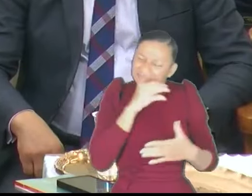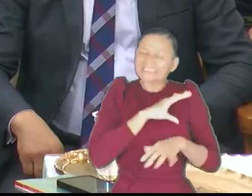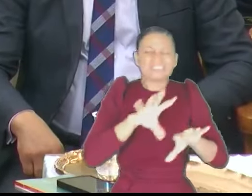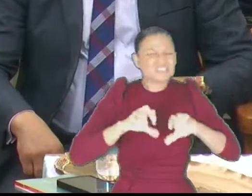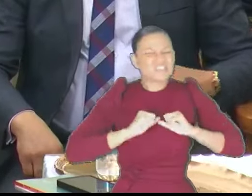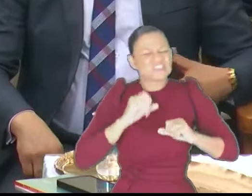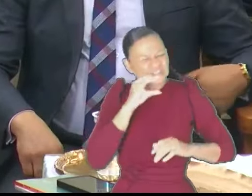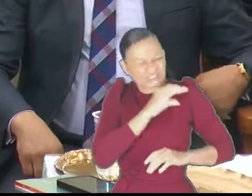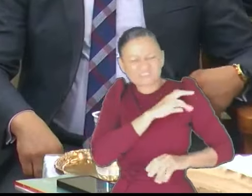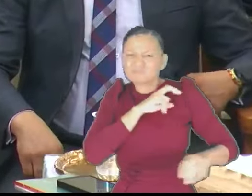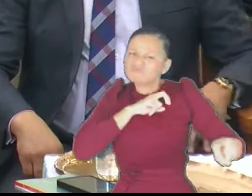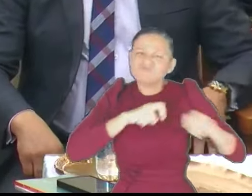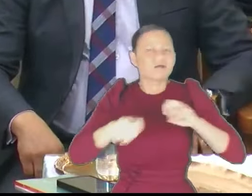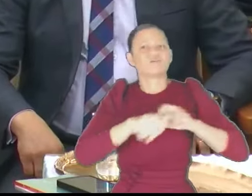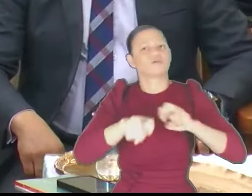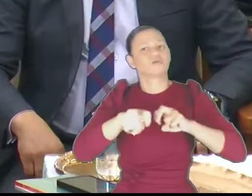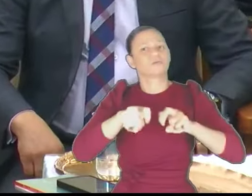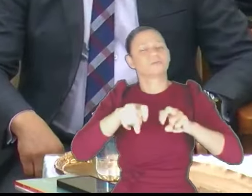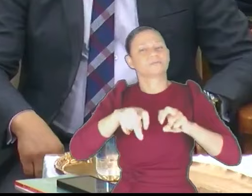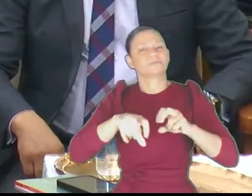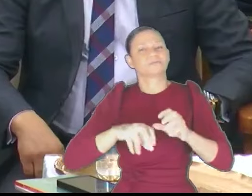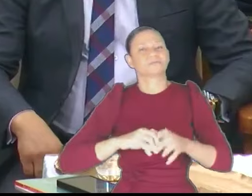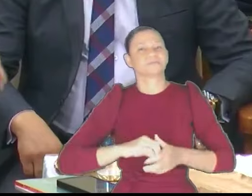Aumente o fogo.